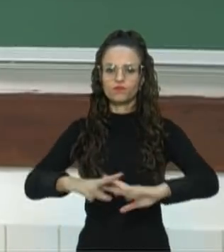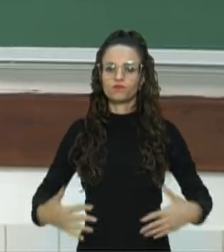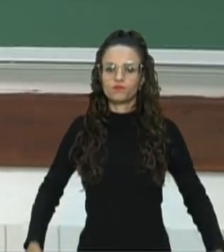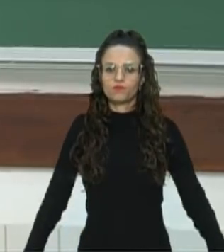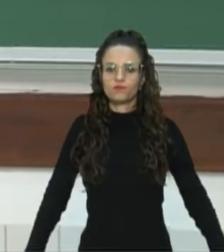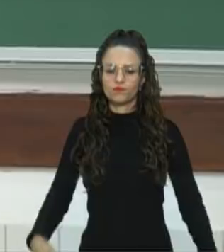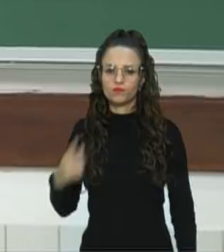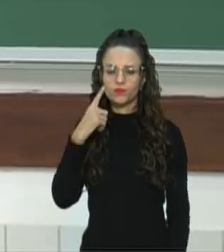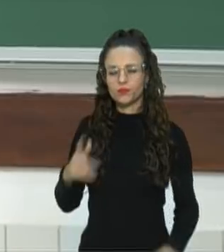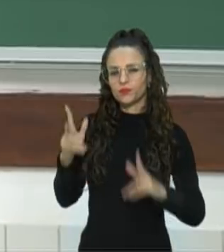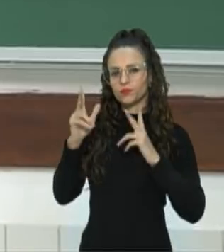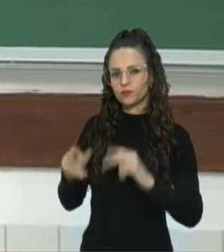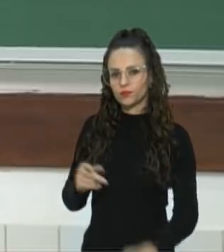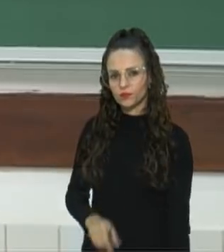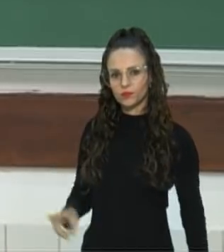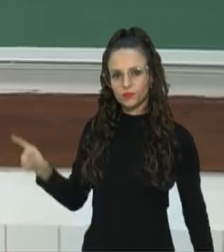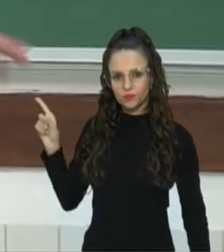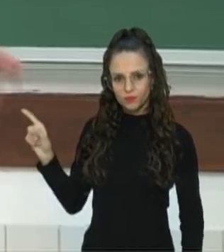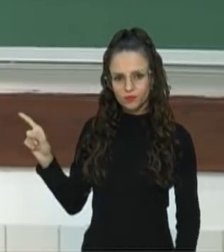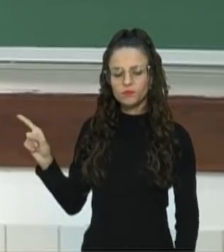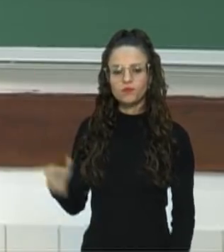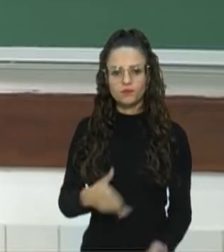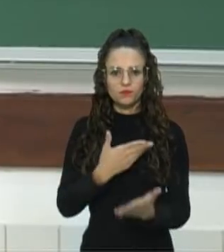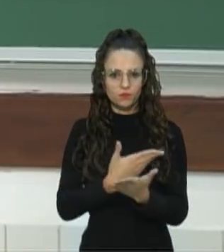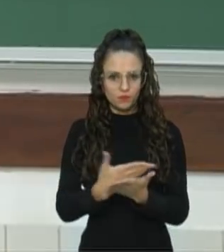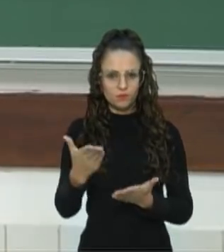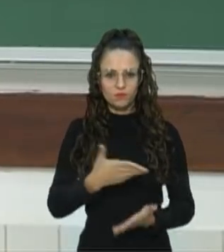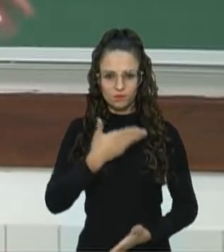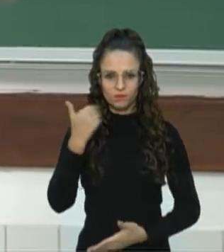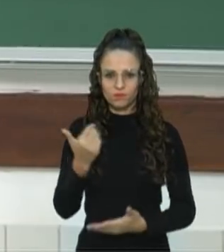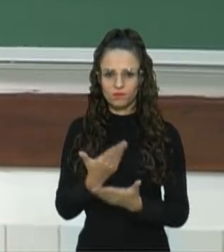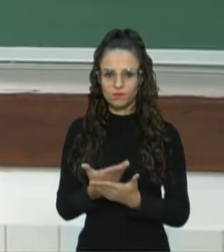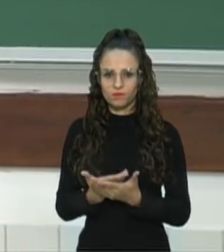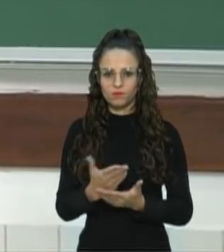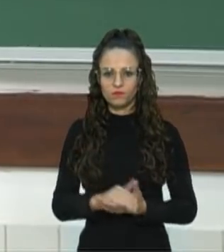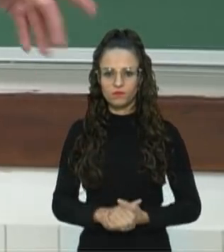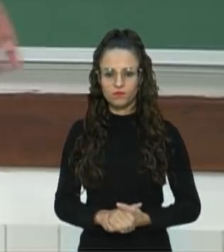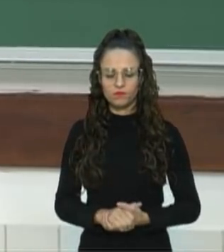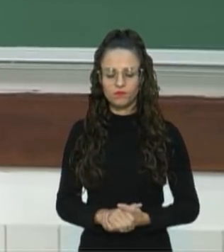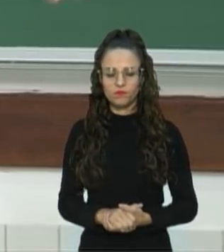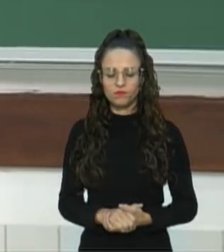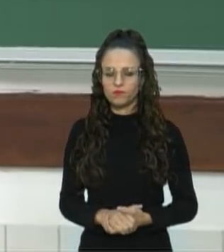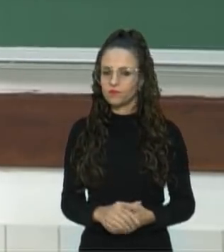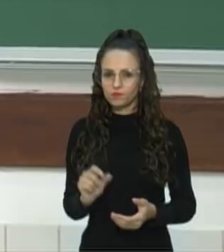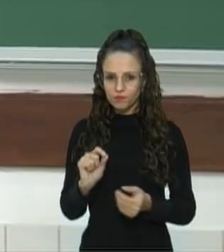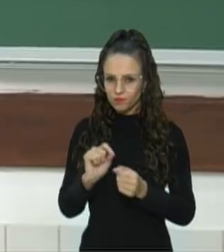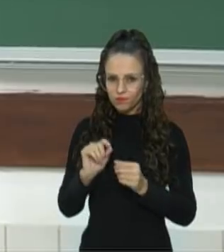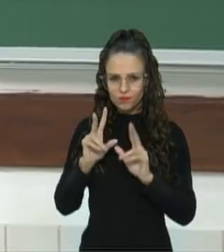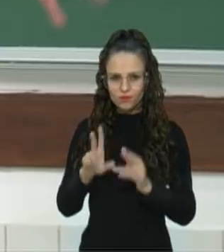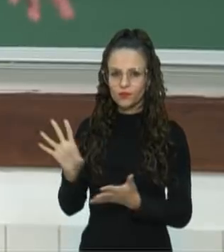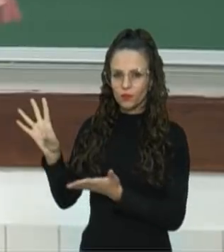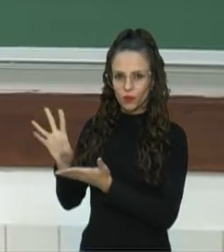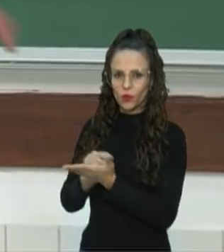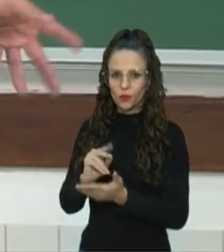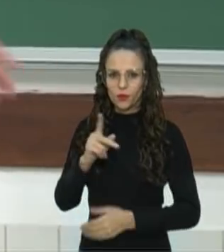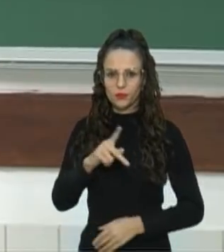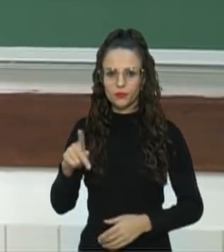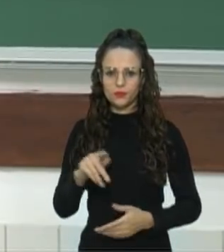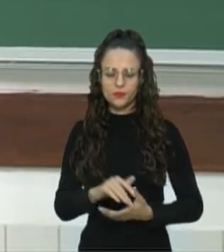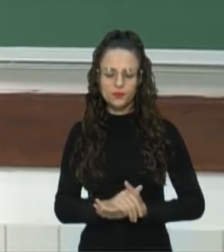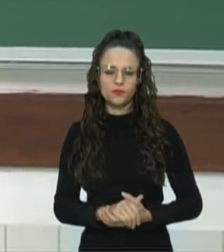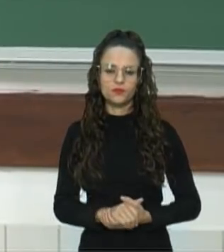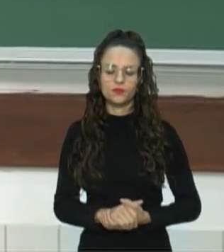vai soltando perna, para começarmos melhor a nossa aula. Então, movimenta os braços, olha